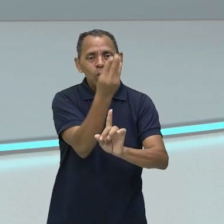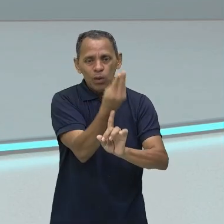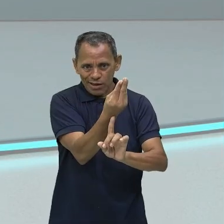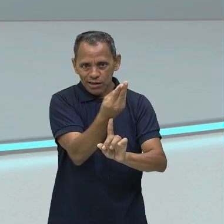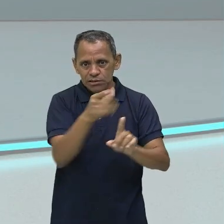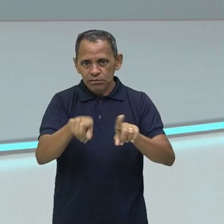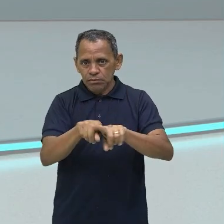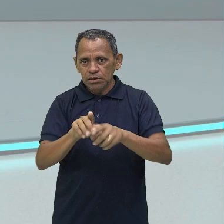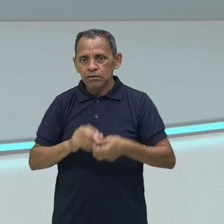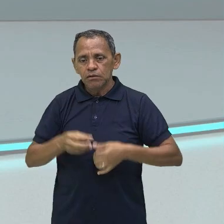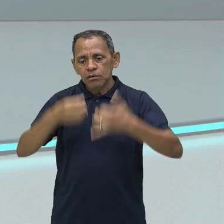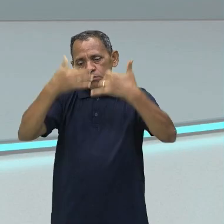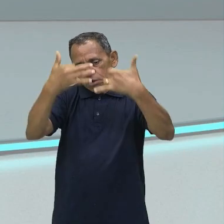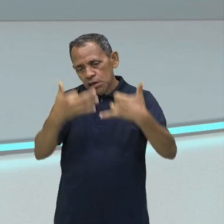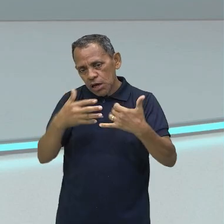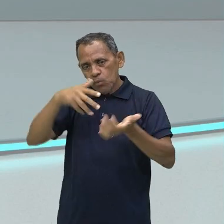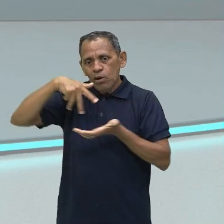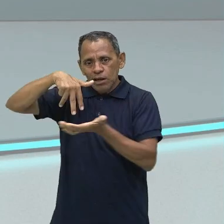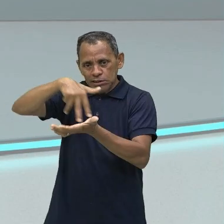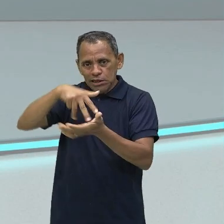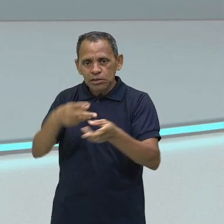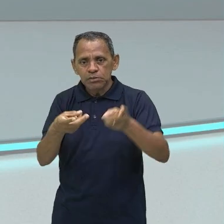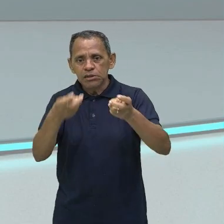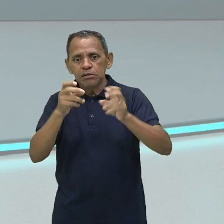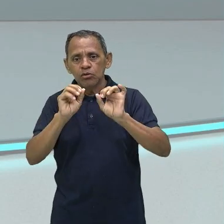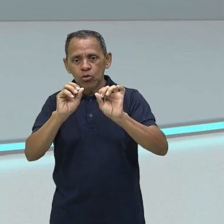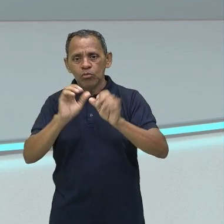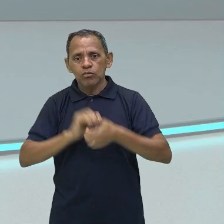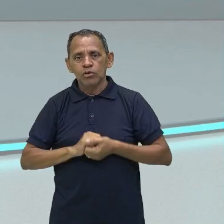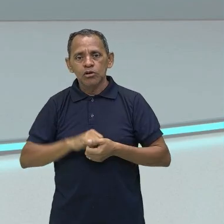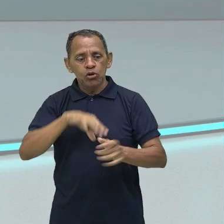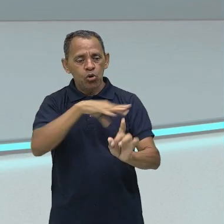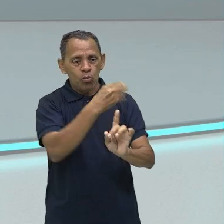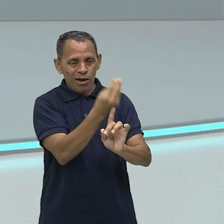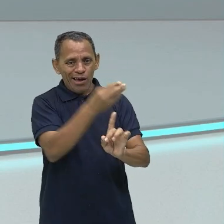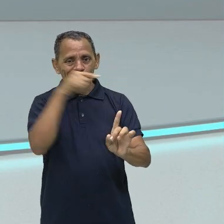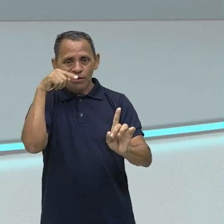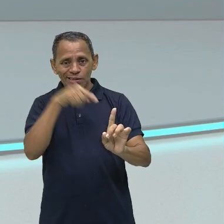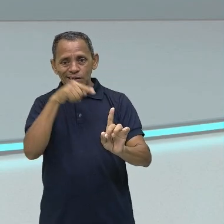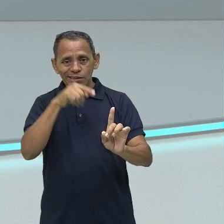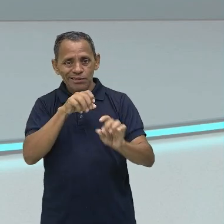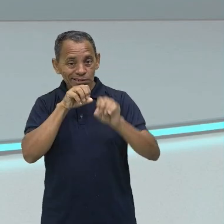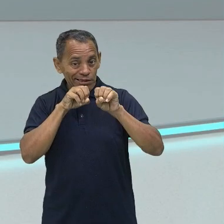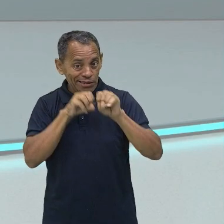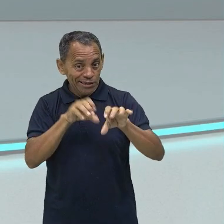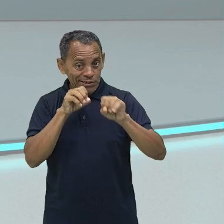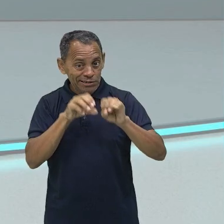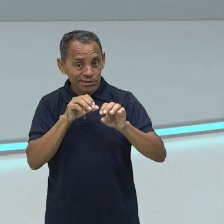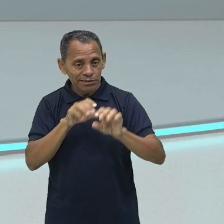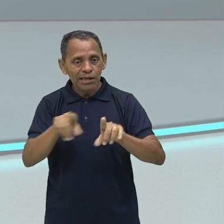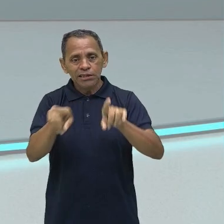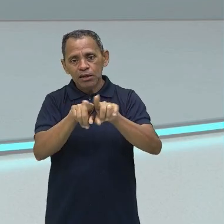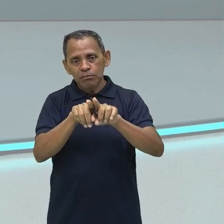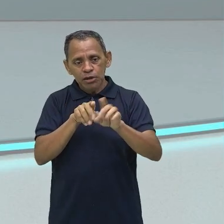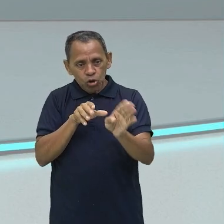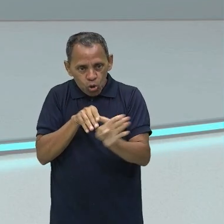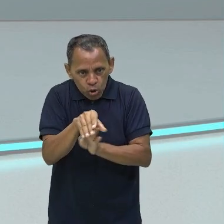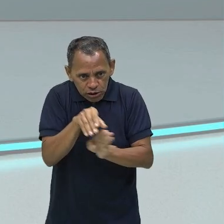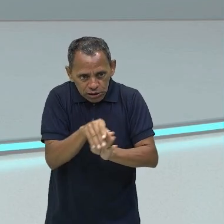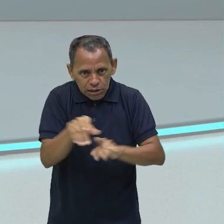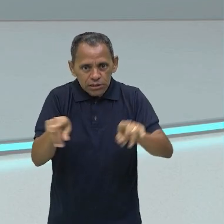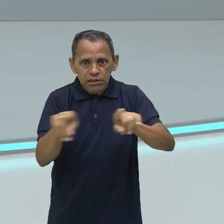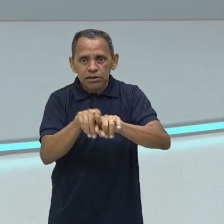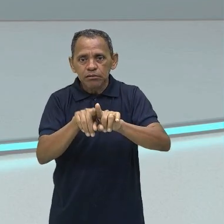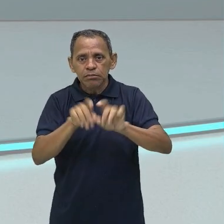fala da dança, nós vamos perceber ela como uma arte que ela ensina, ela codifica e ela